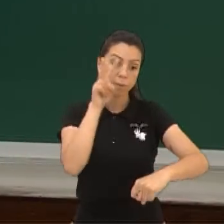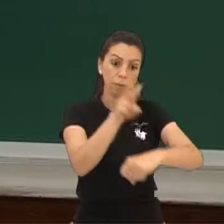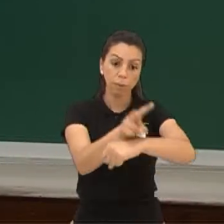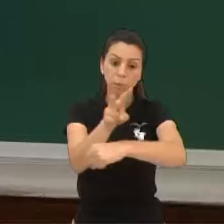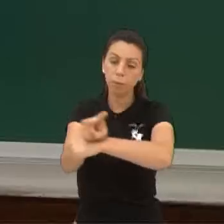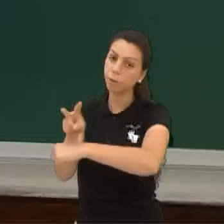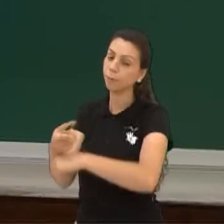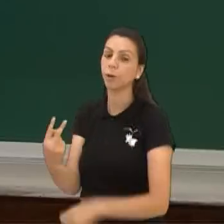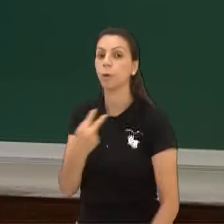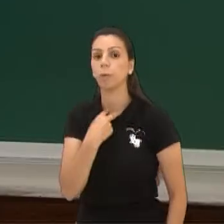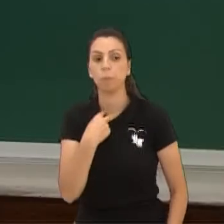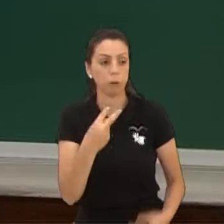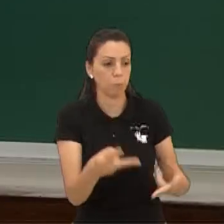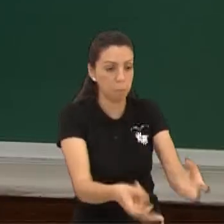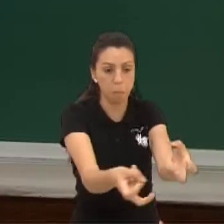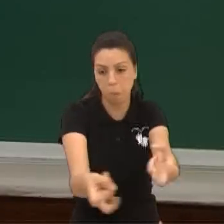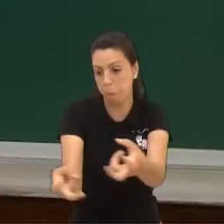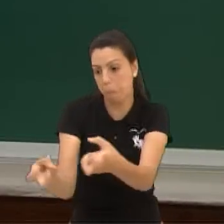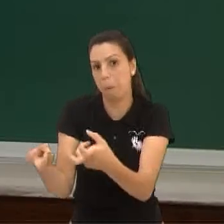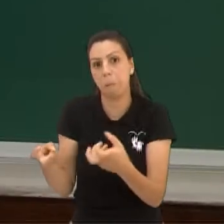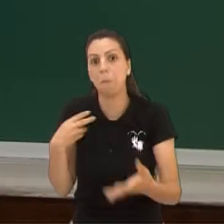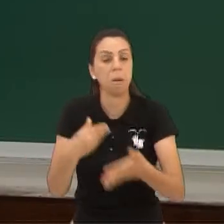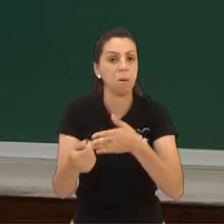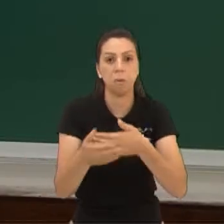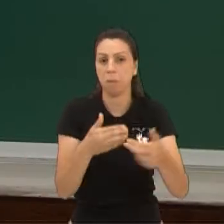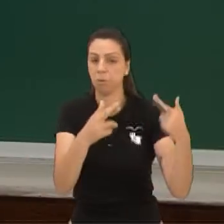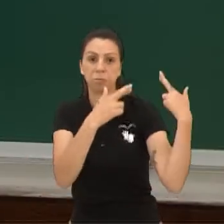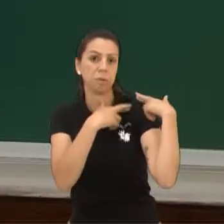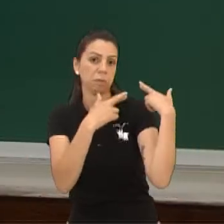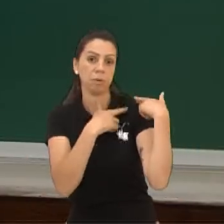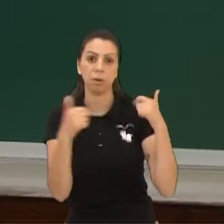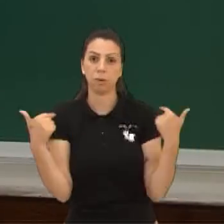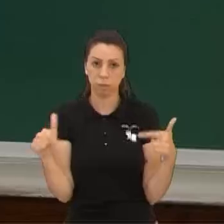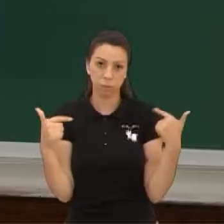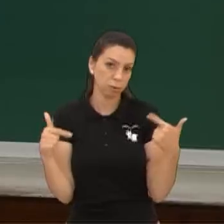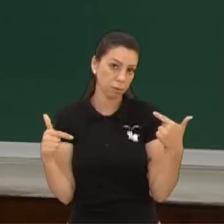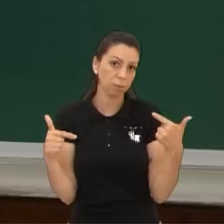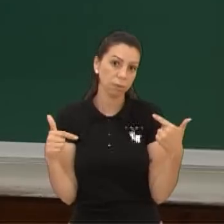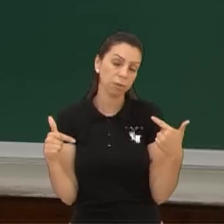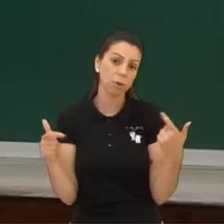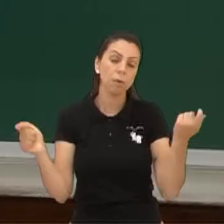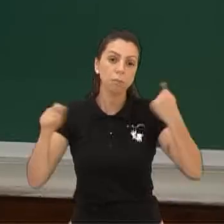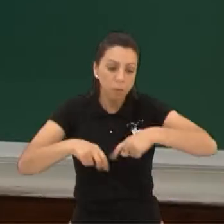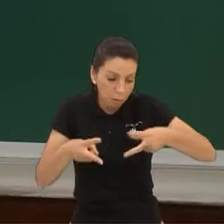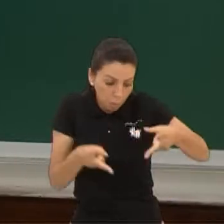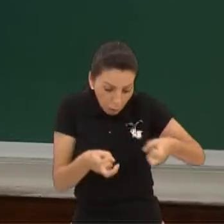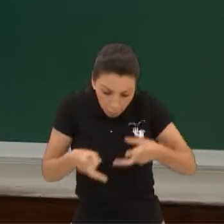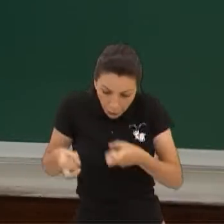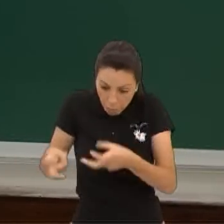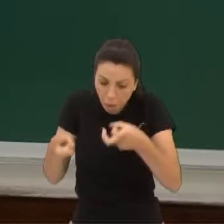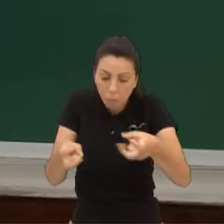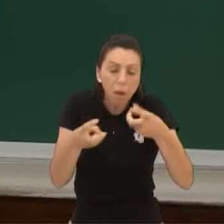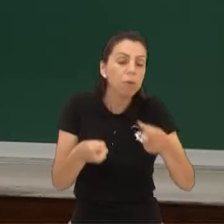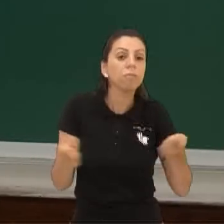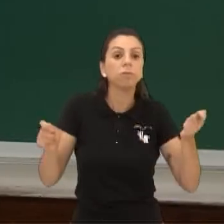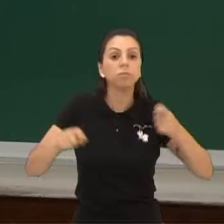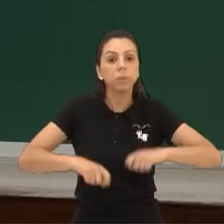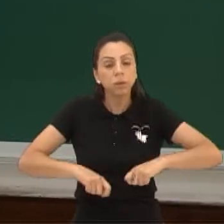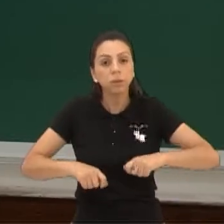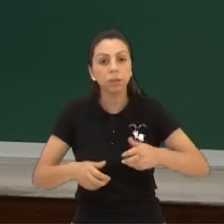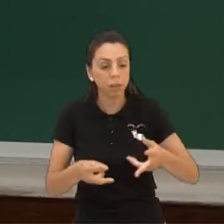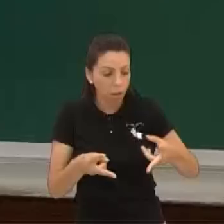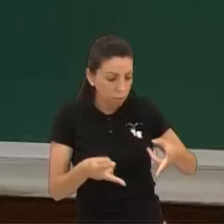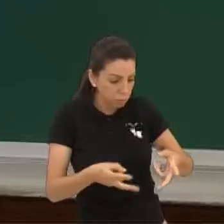gente não pode explorar, daí no sentido pejorativo, explorar o ambiente sem oferecer a ele algo